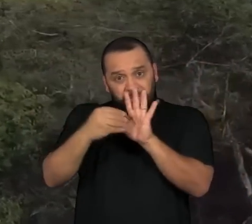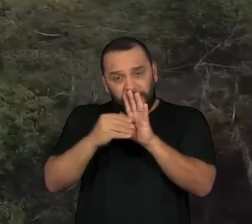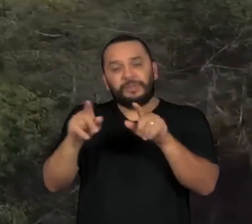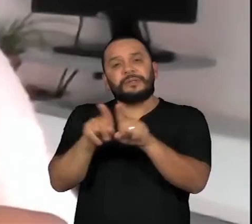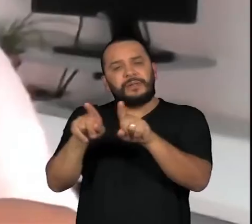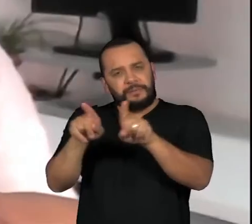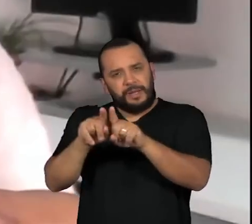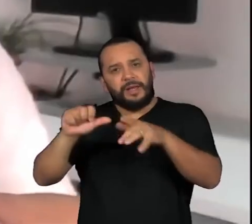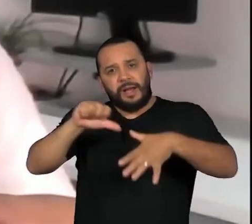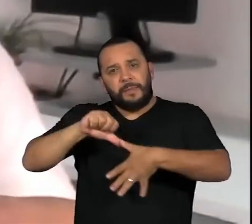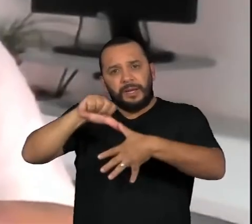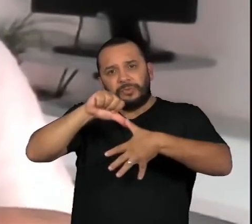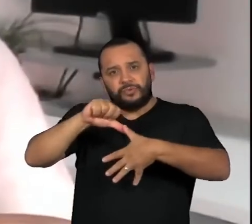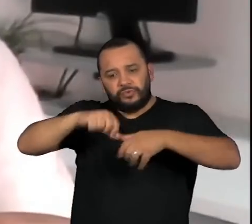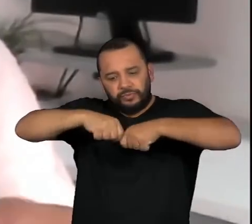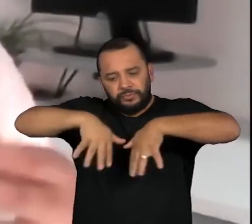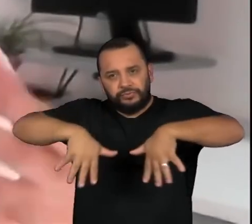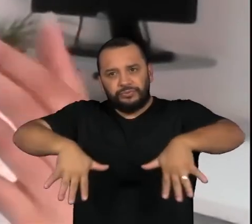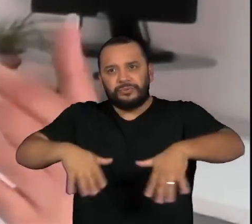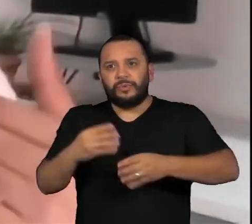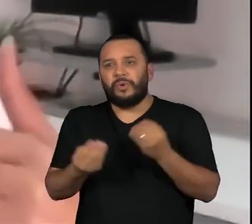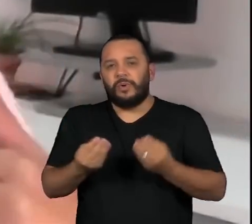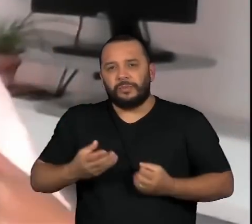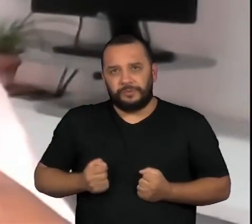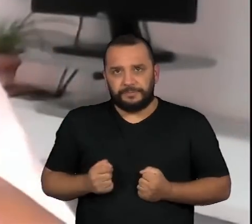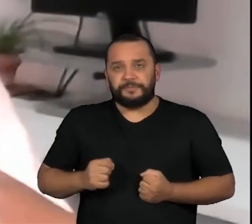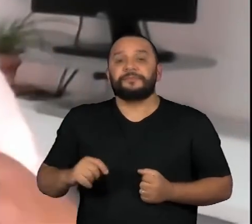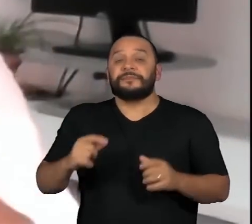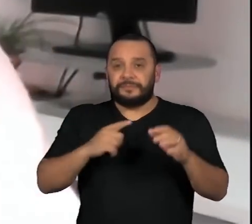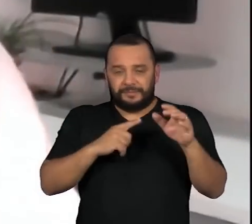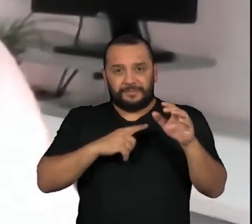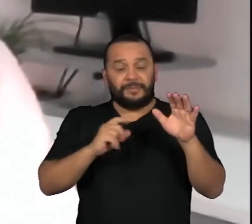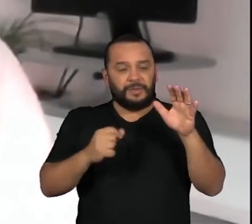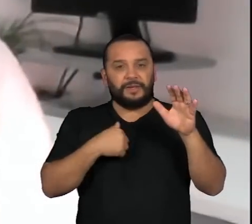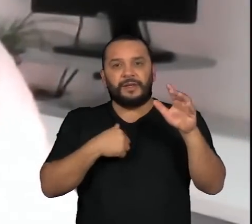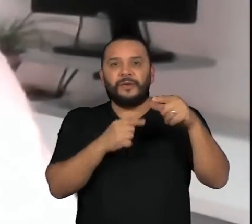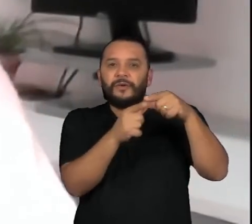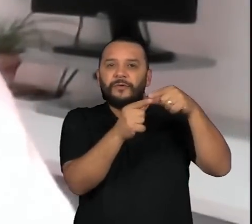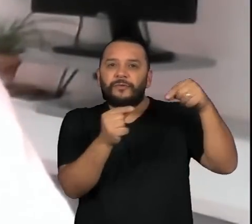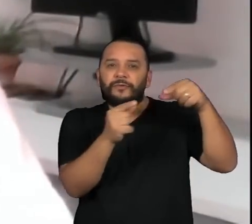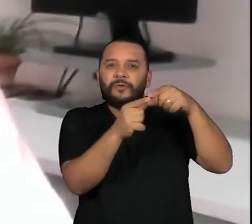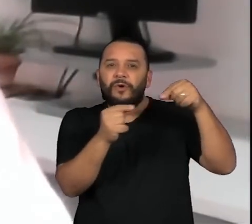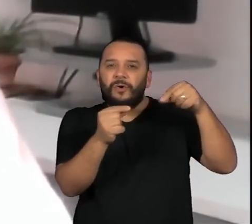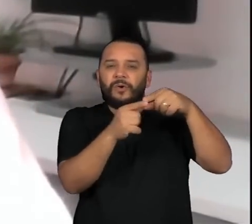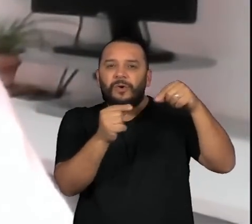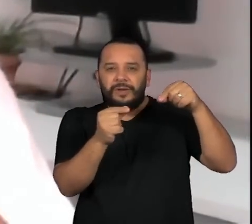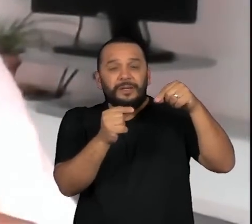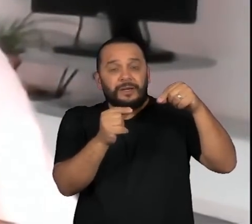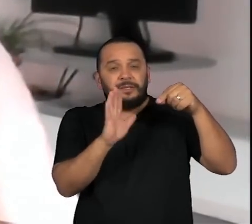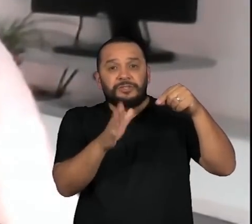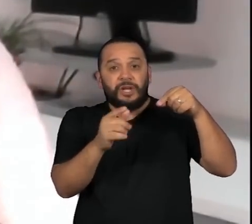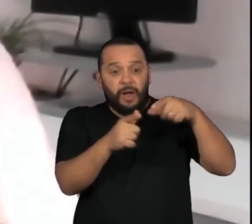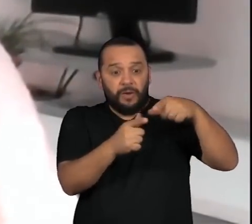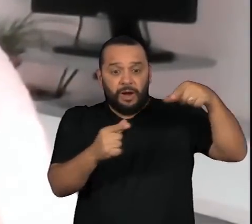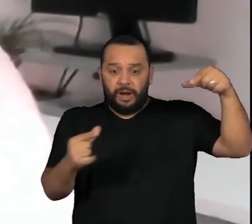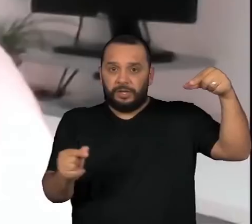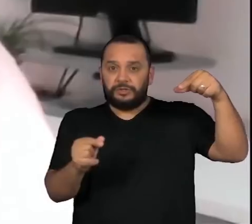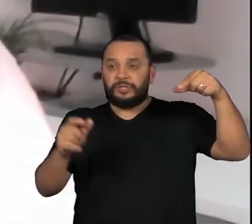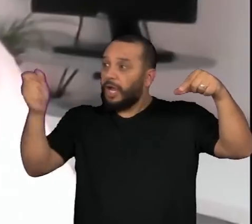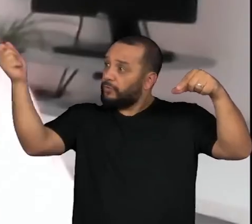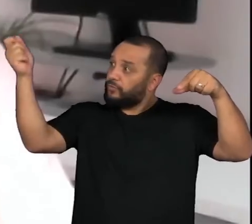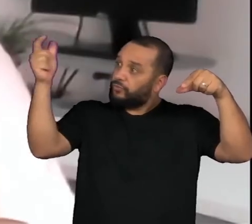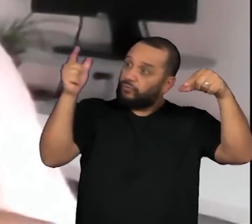do Sul. Se eu tenho uma folha maior, eu consigo captar mais luz. Se eu tenho uma folha menor, eu consigo captar menos luz.